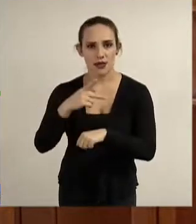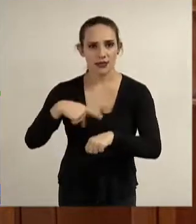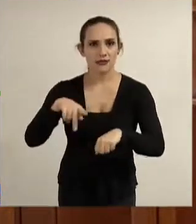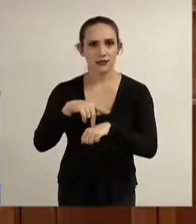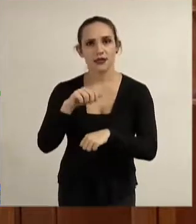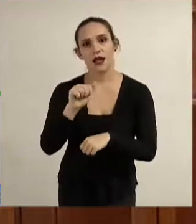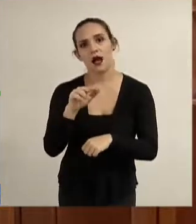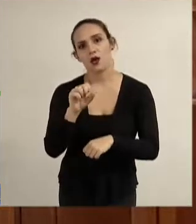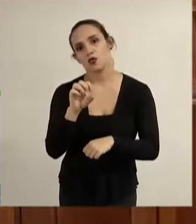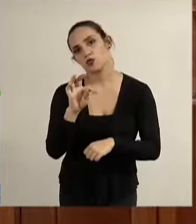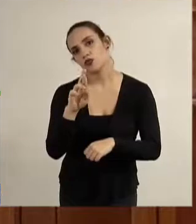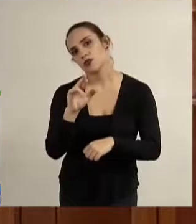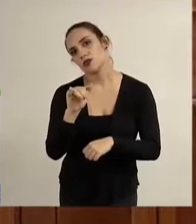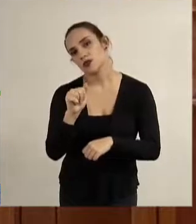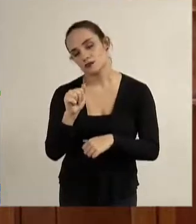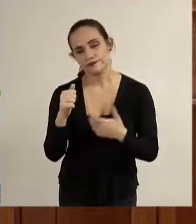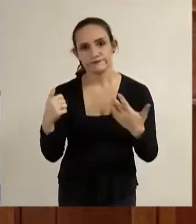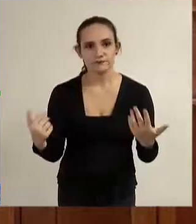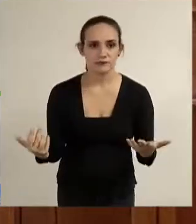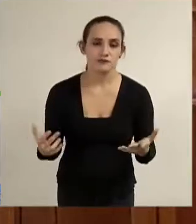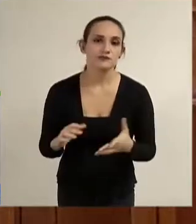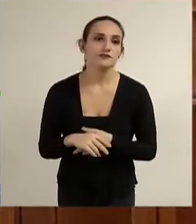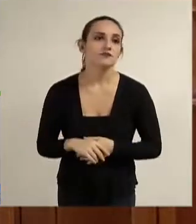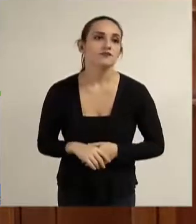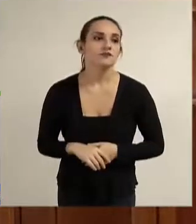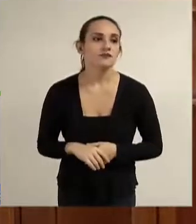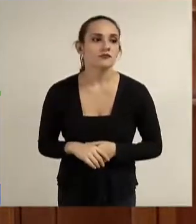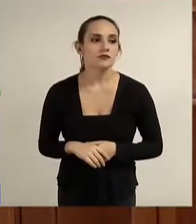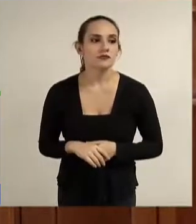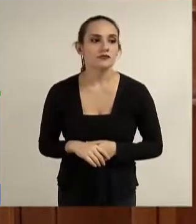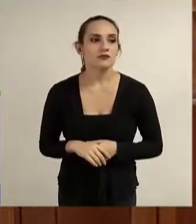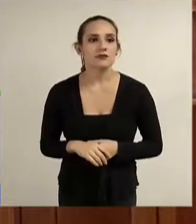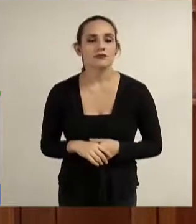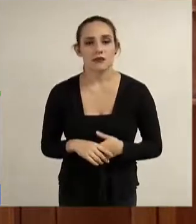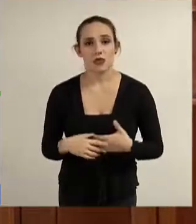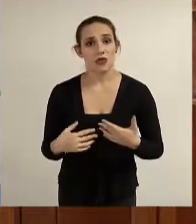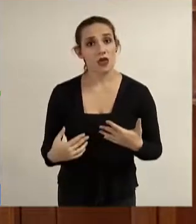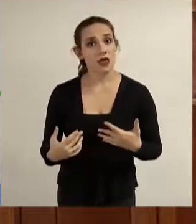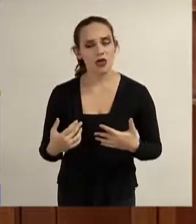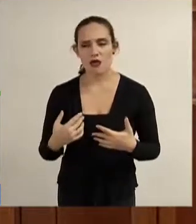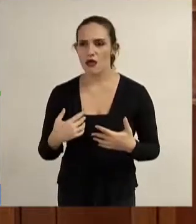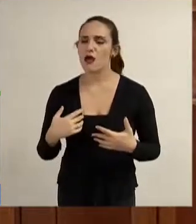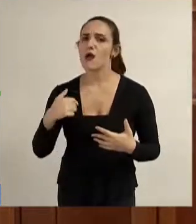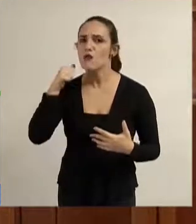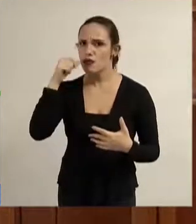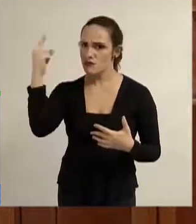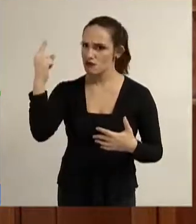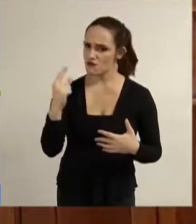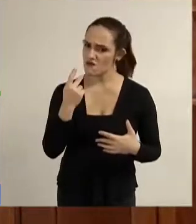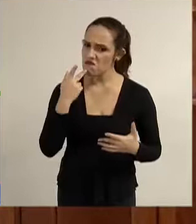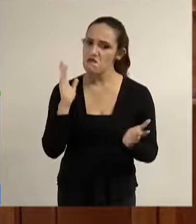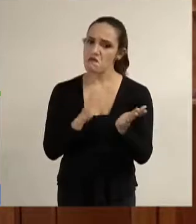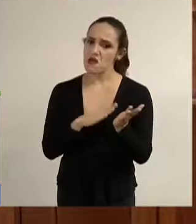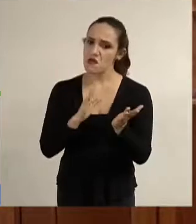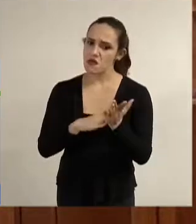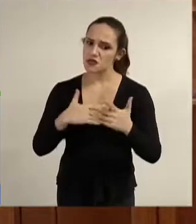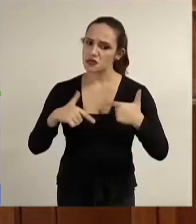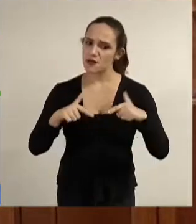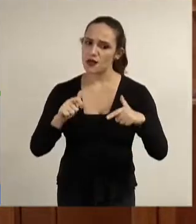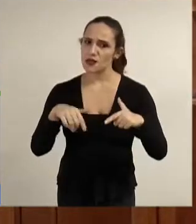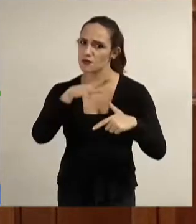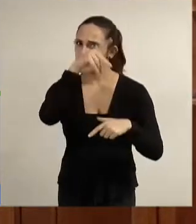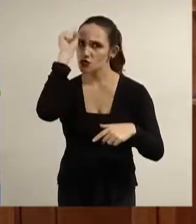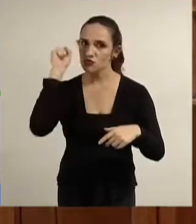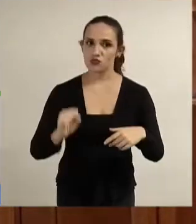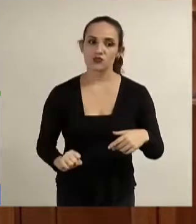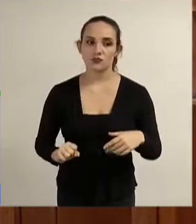feliz e enaltecendo o deputado Coronel Davi, o trabalho que é feito aqui. que Mato Grosso do Sul, primeiro, que não é à toa